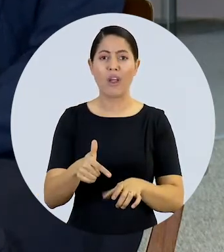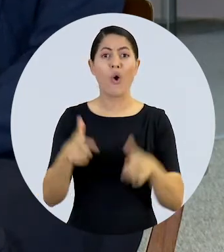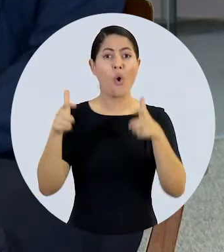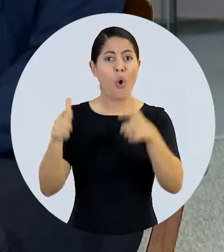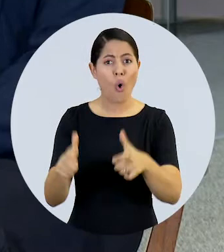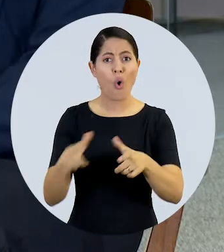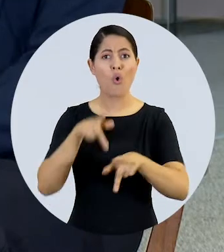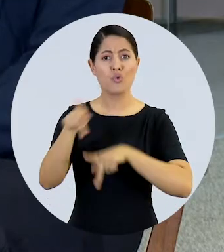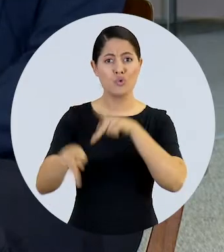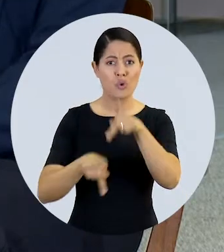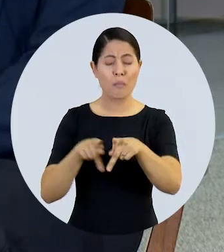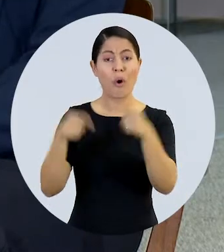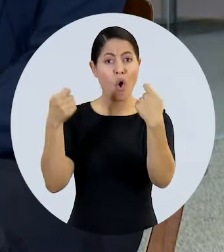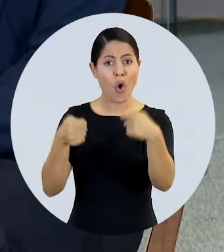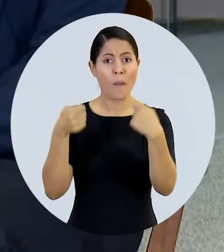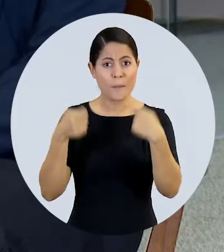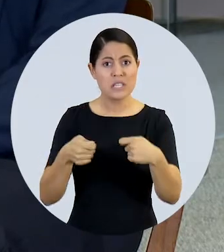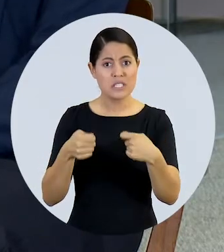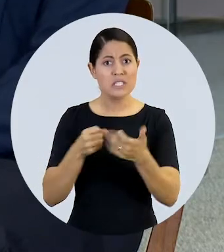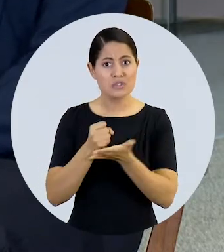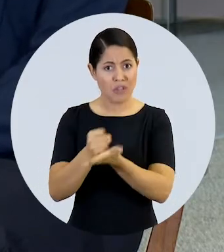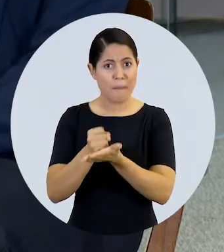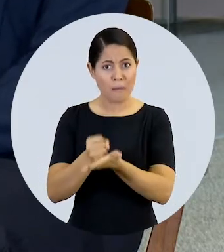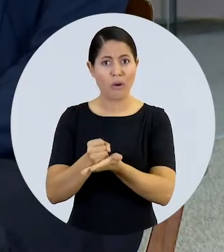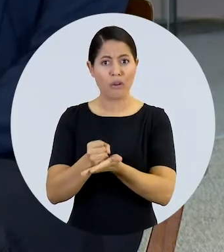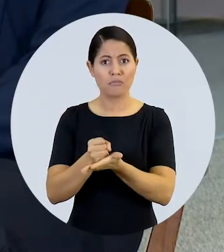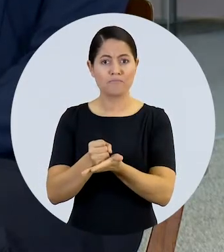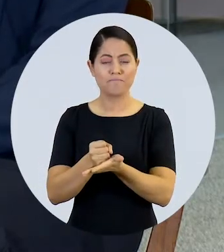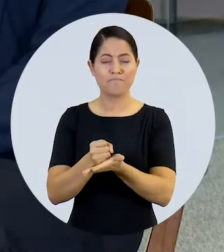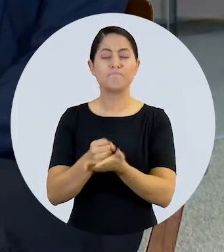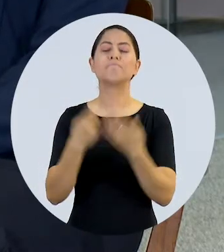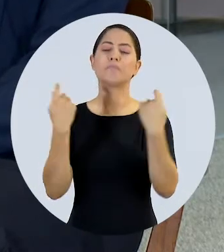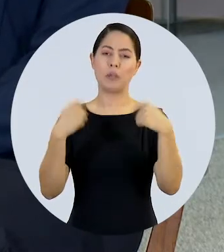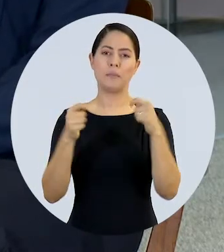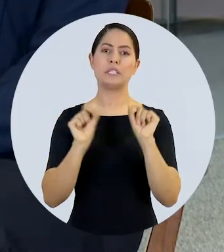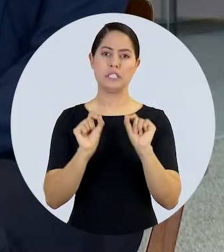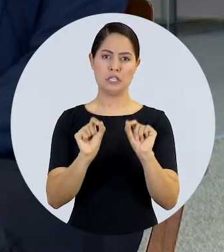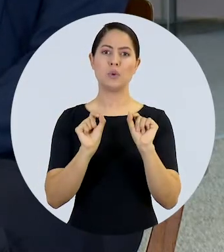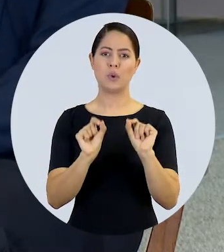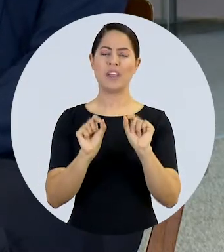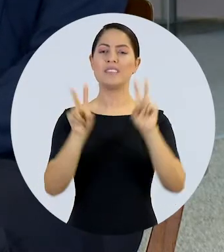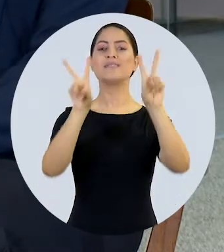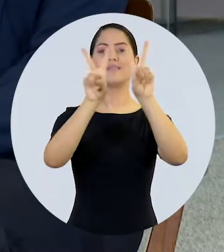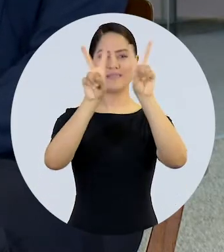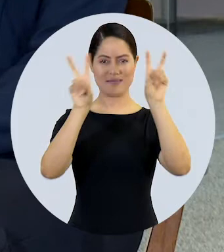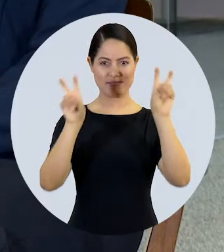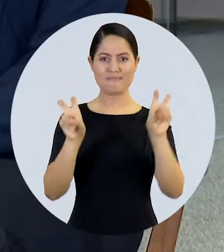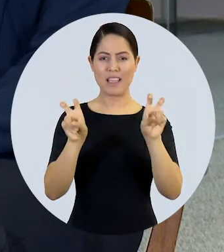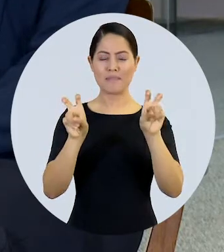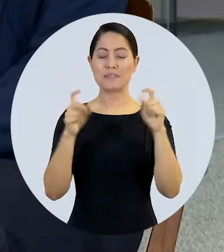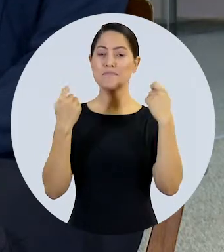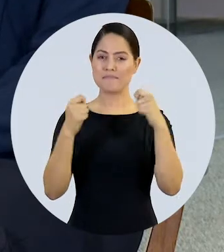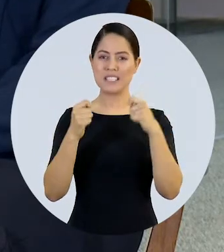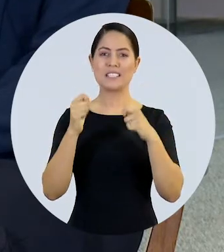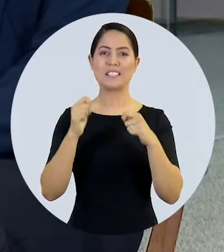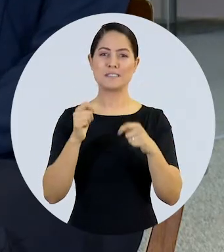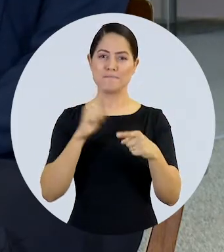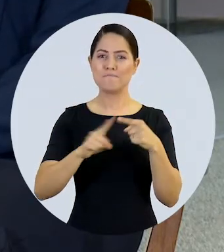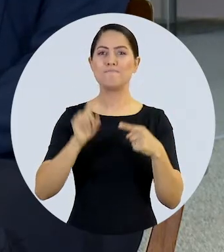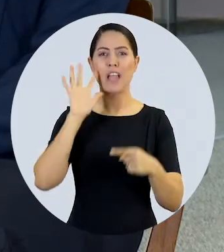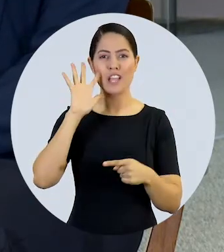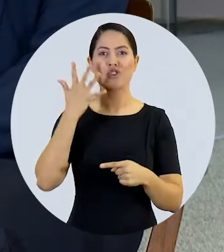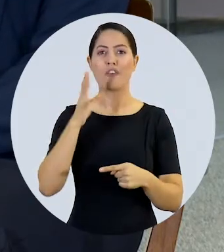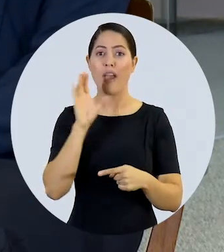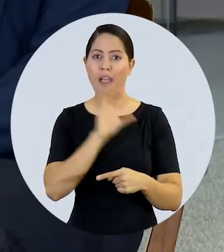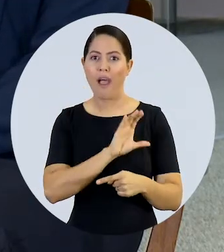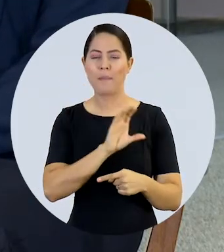o povo tem essas carências, então é preciso que essas questões sejam resolvidas